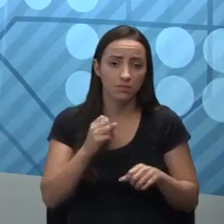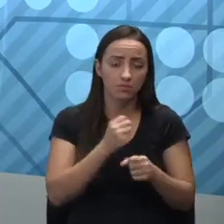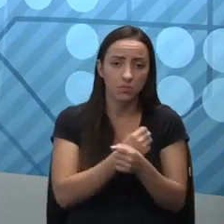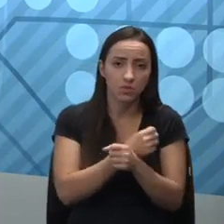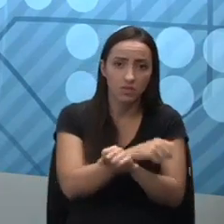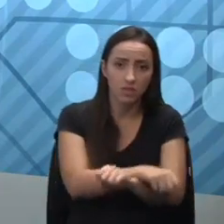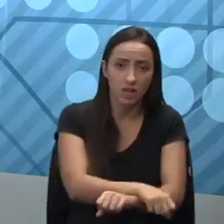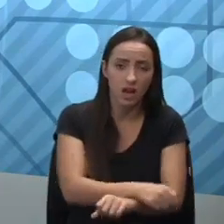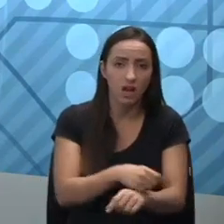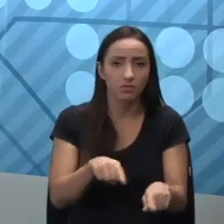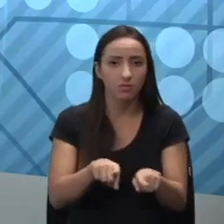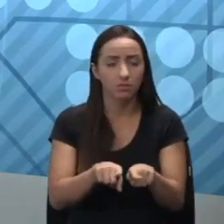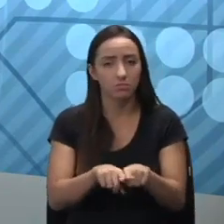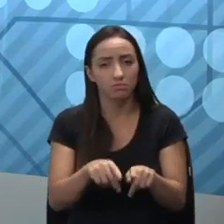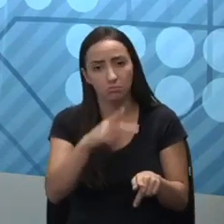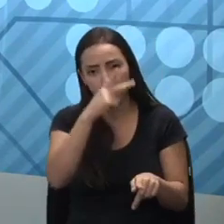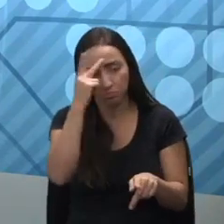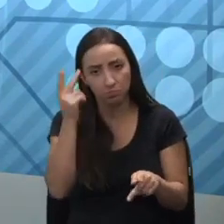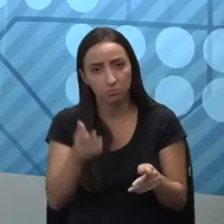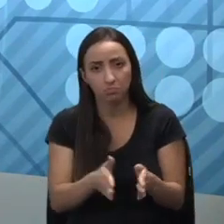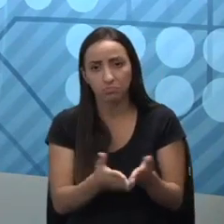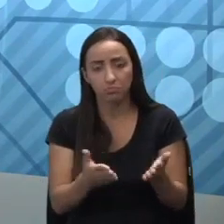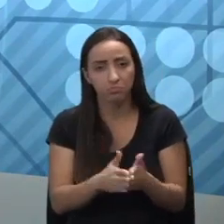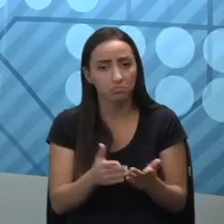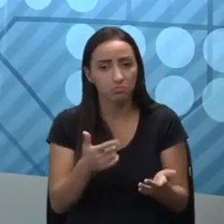aí, e os pobres não